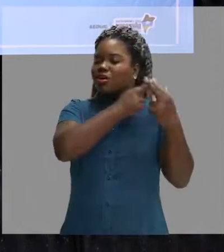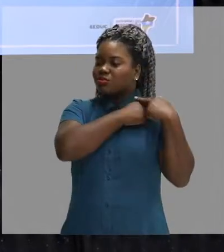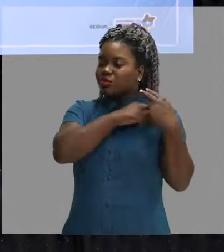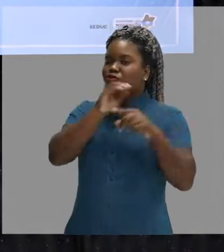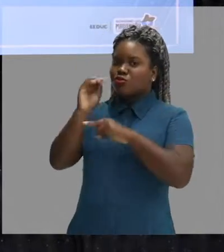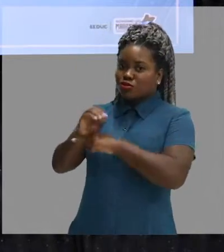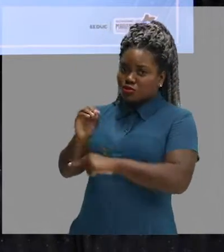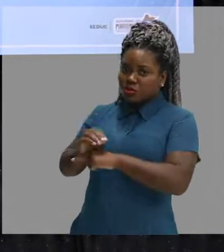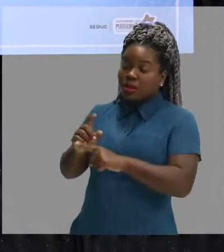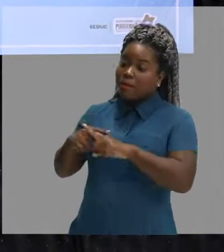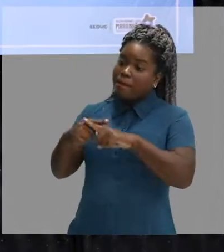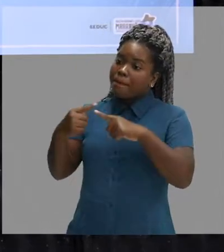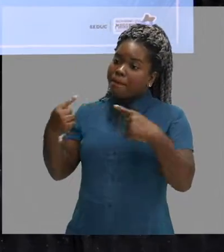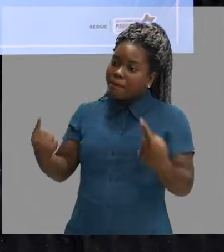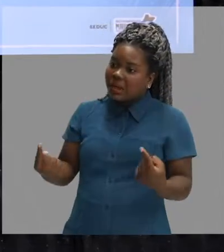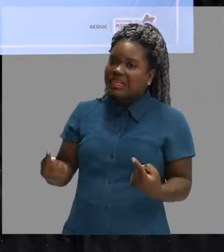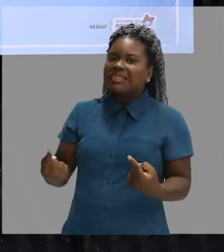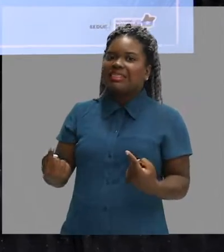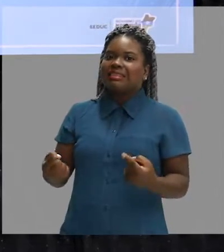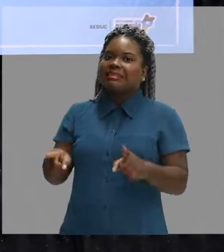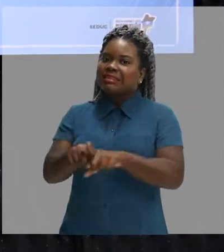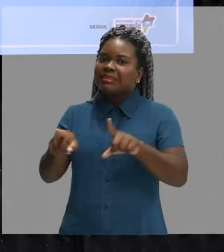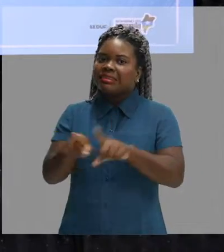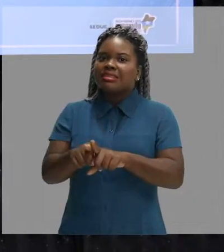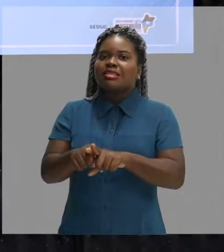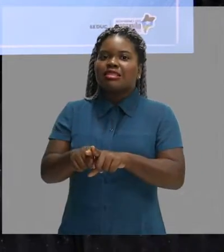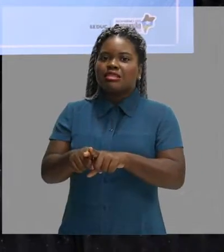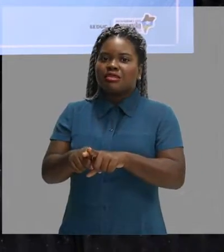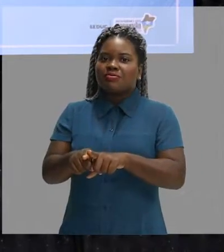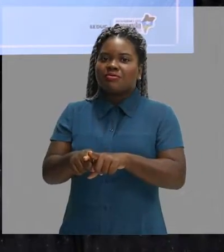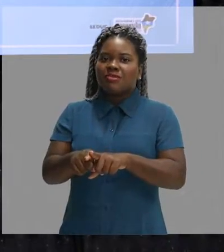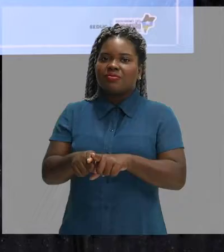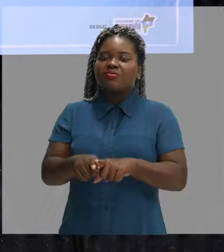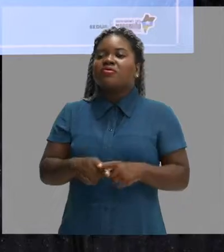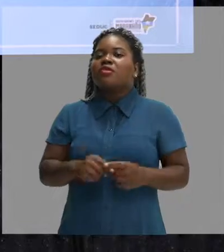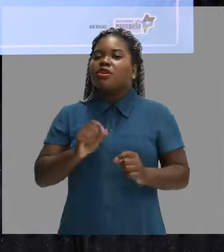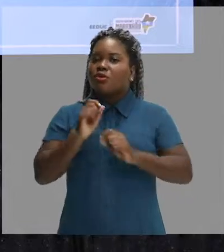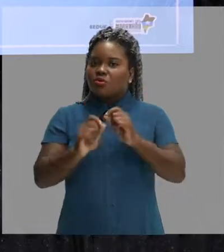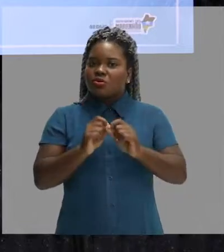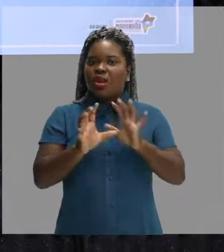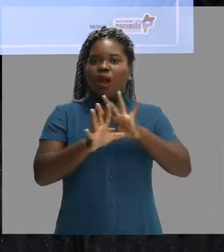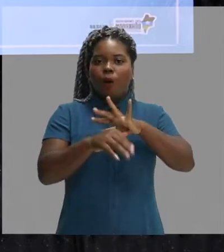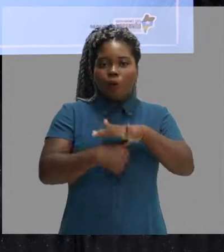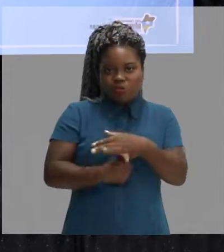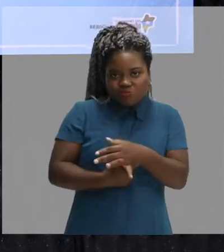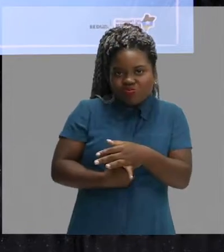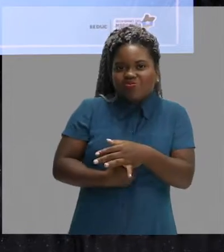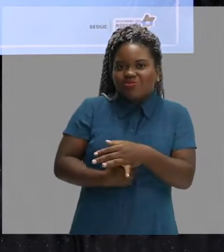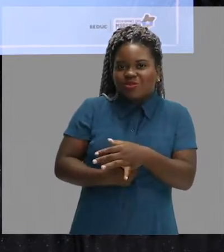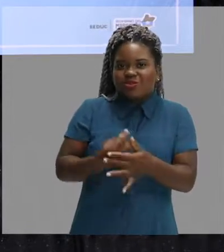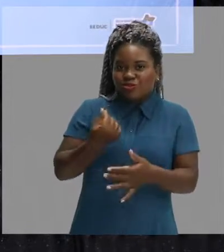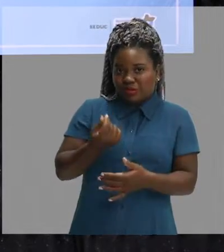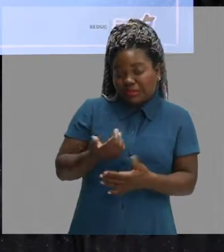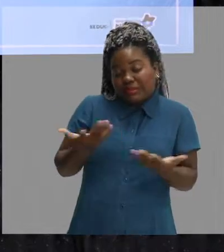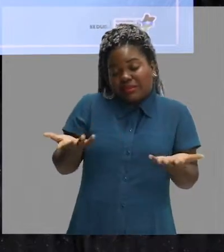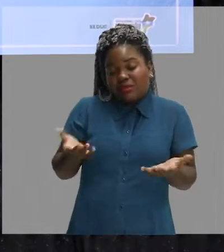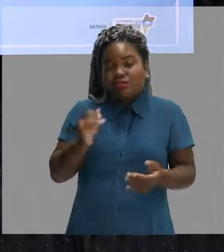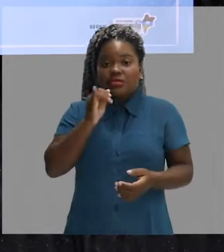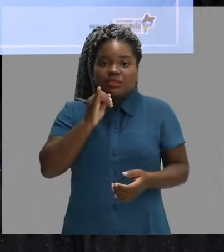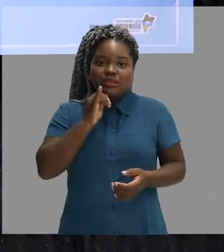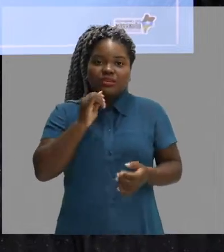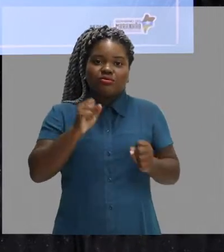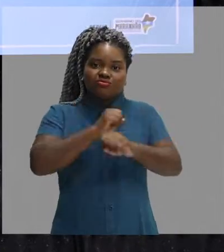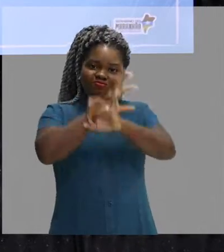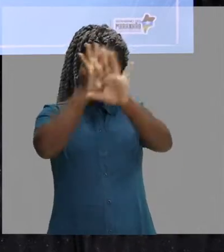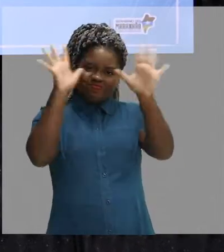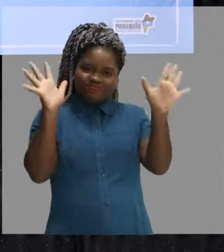seu patrimônio, se apropriando do seu dinheiro, por exemplo, certo? Então, esse exemplo ajuda a gente a entender melhor o que significa esse